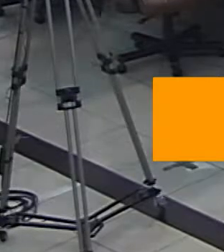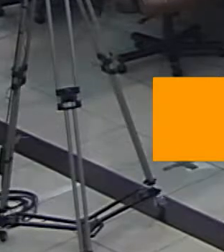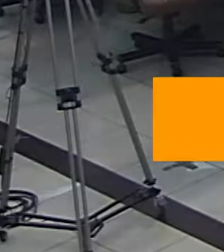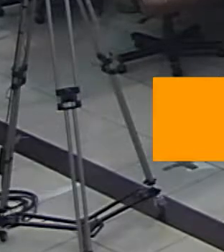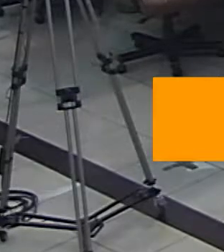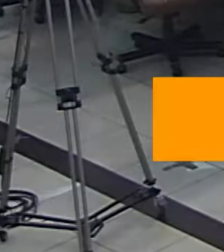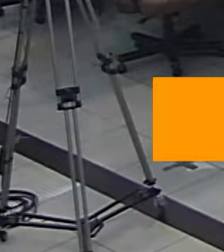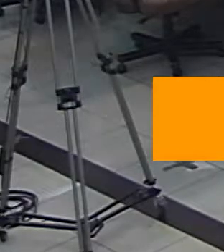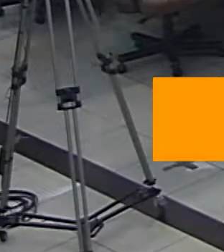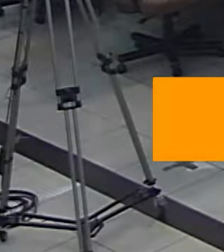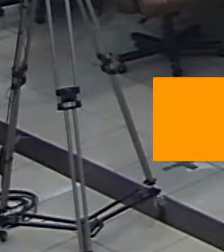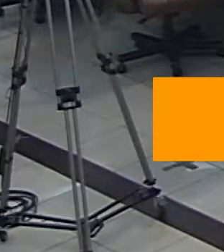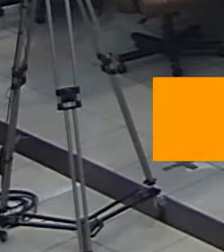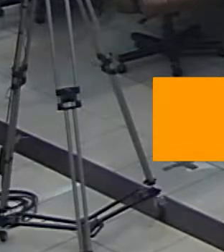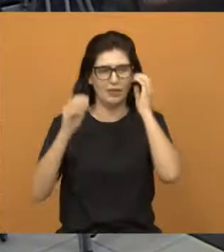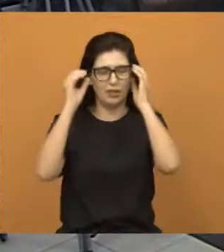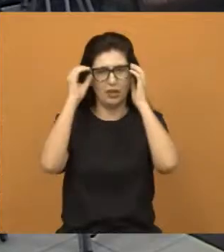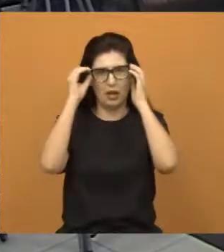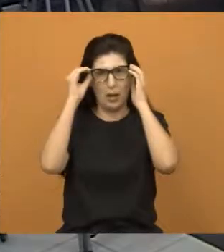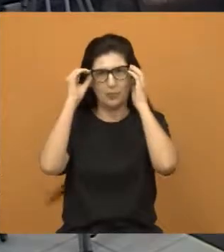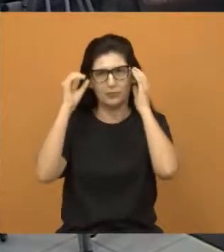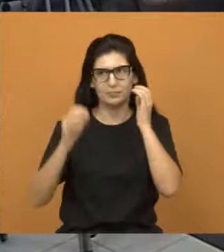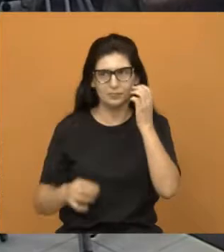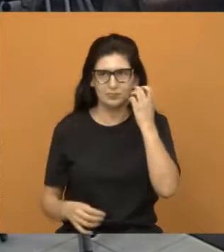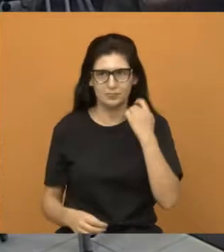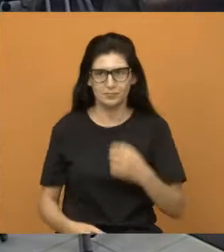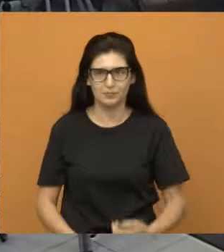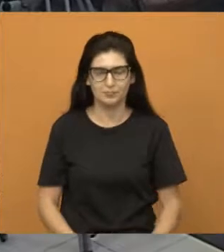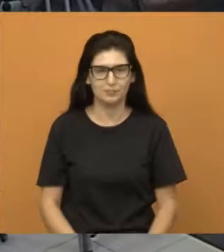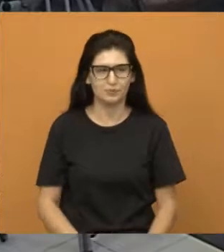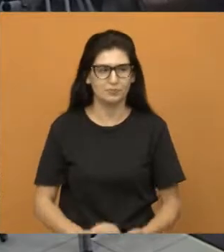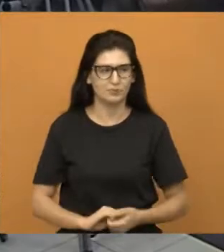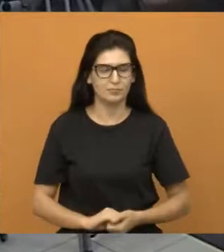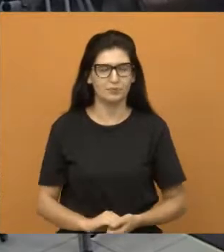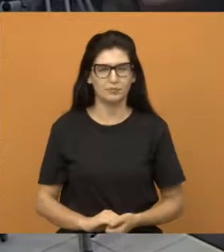aberta? Não, senhora presidente,